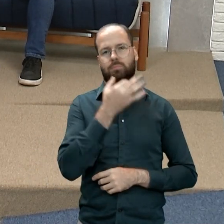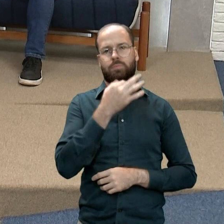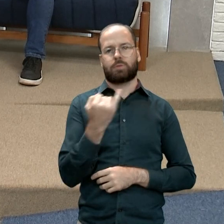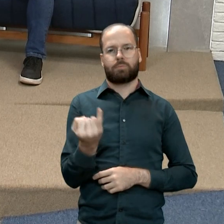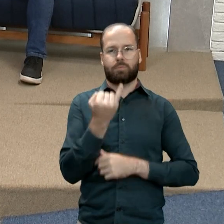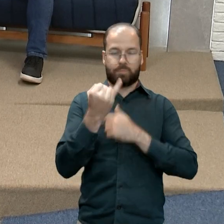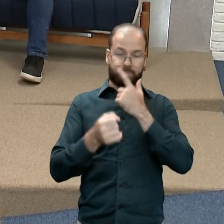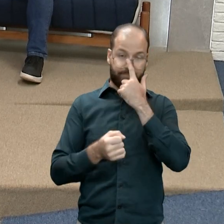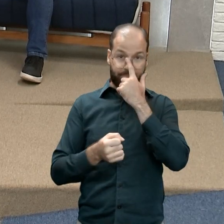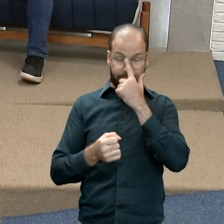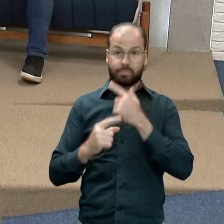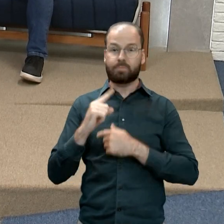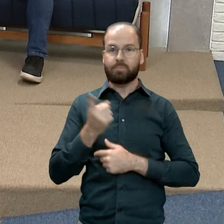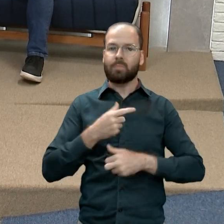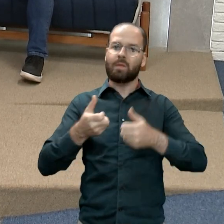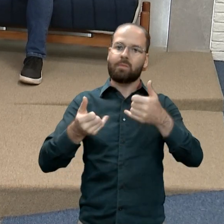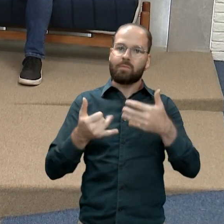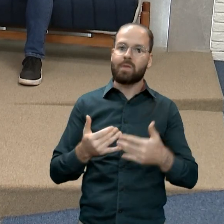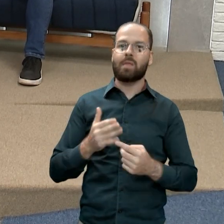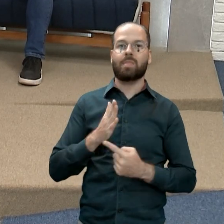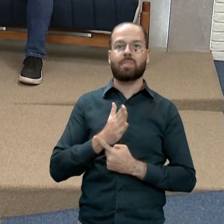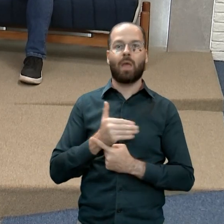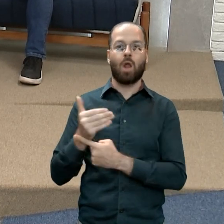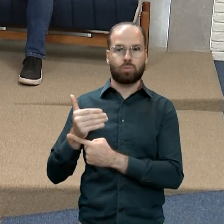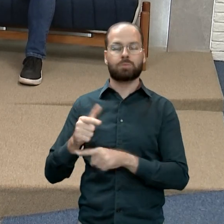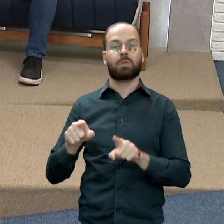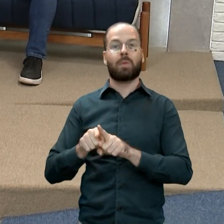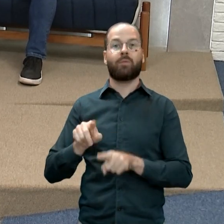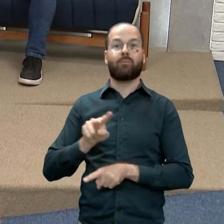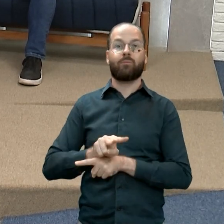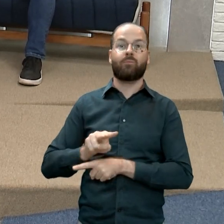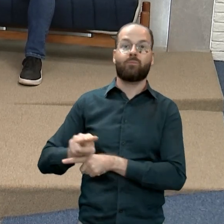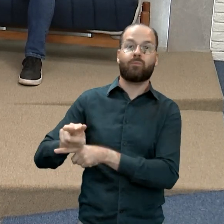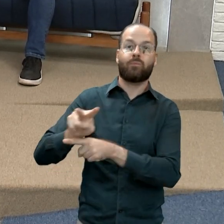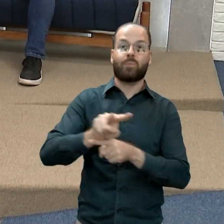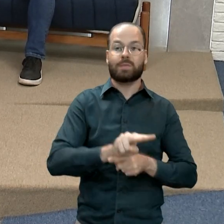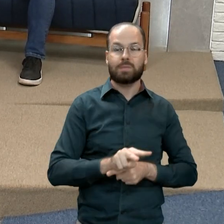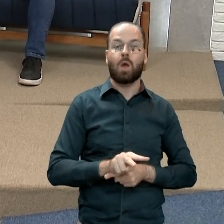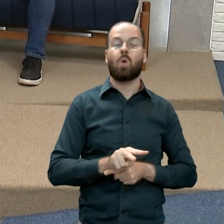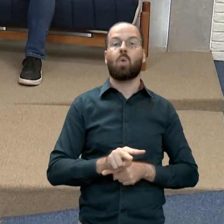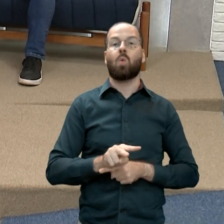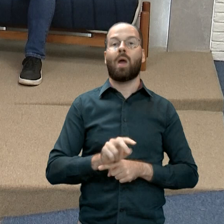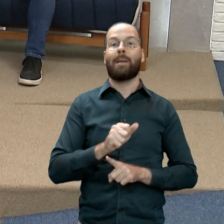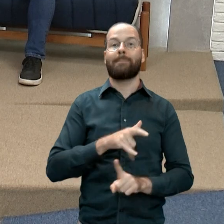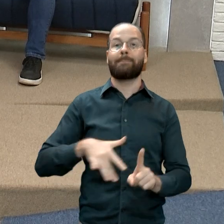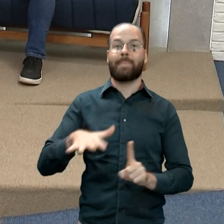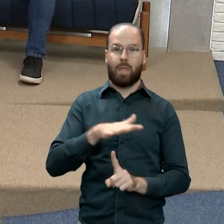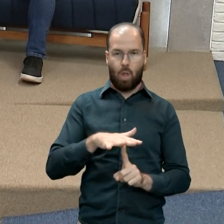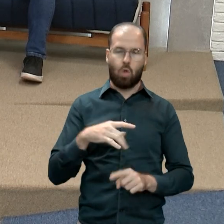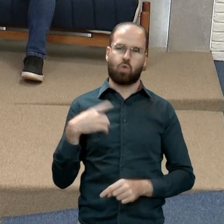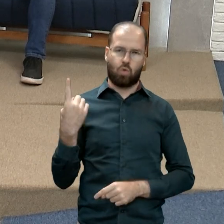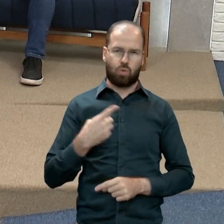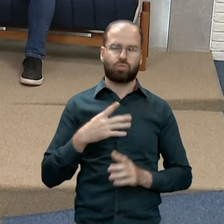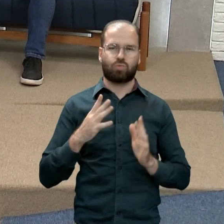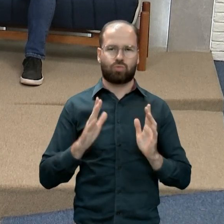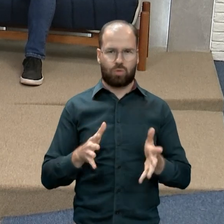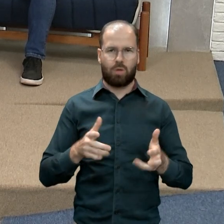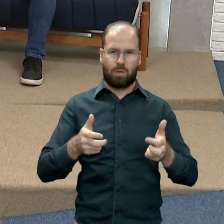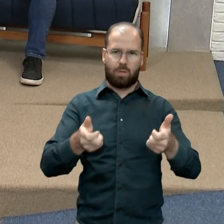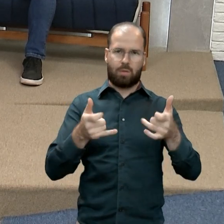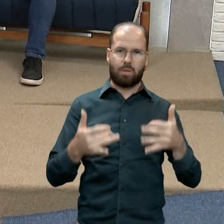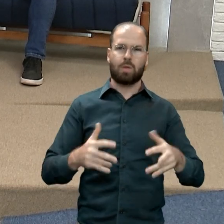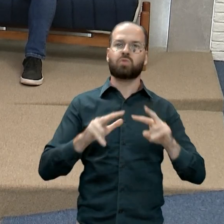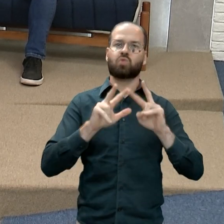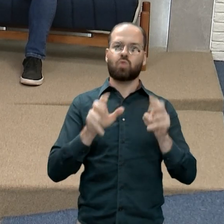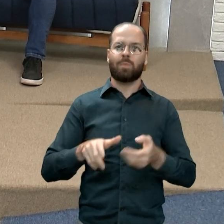questão de preservação ambiental. A gente já tocou rapidamente nessa questão, que é até mesmo da questão